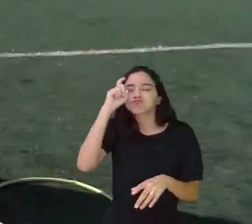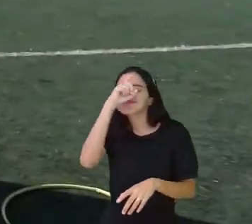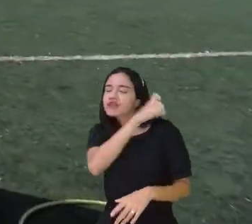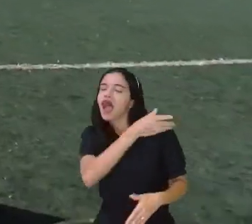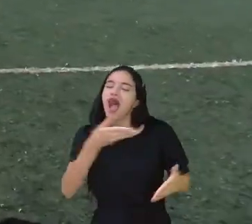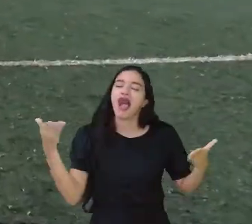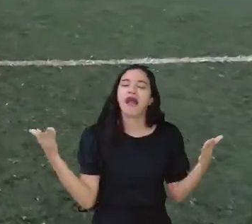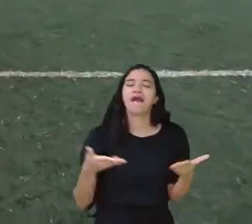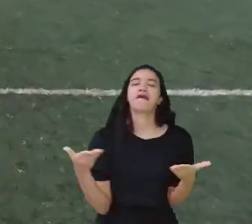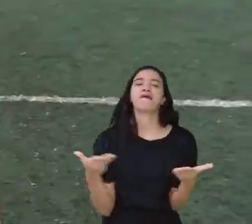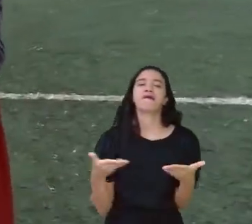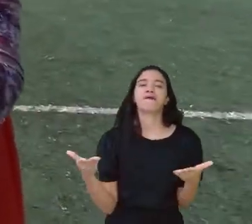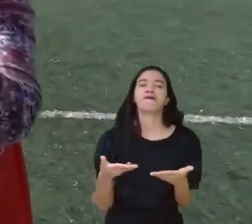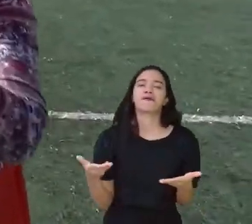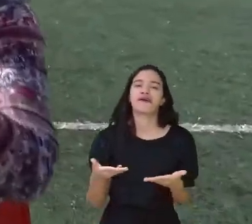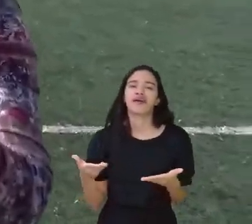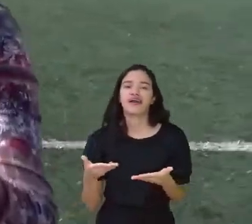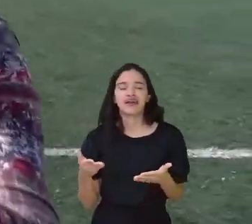dificultar.